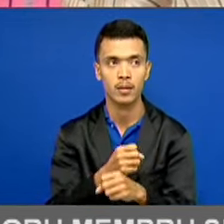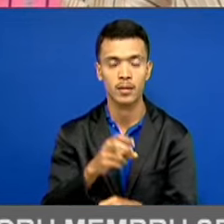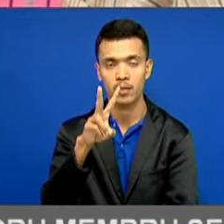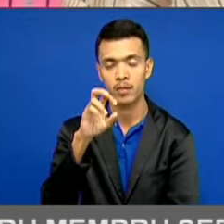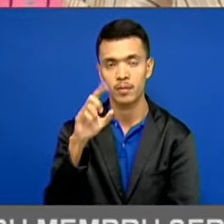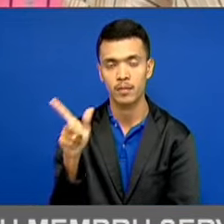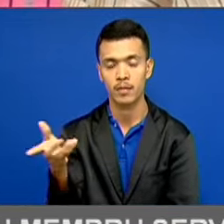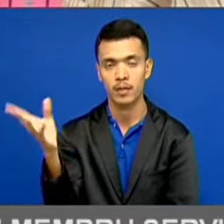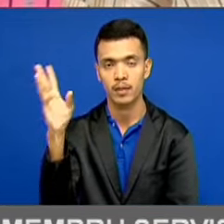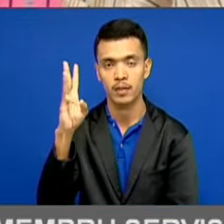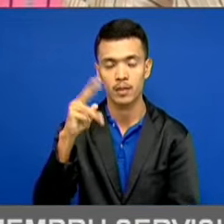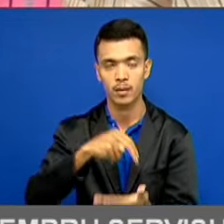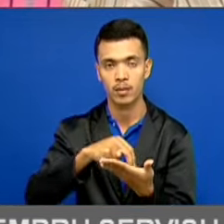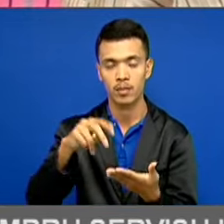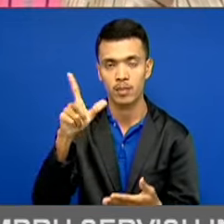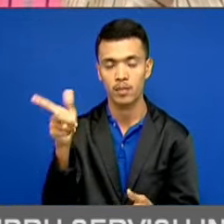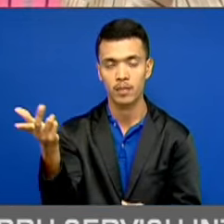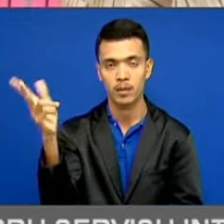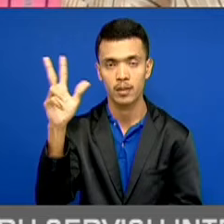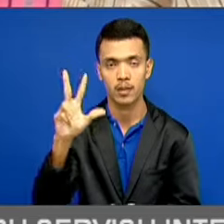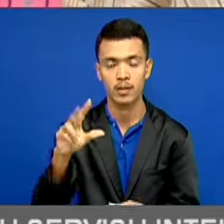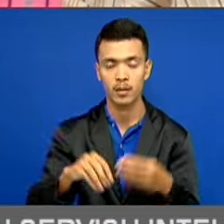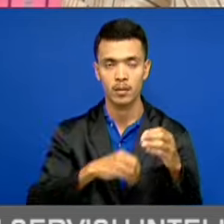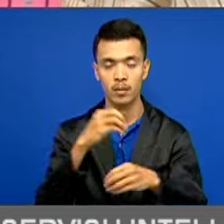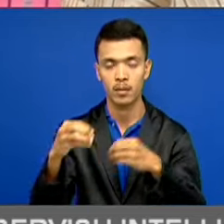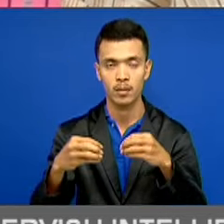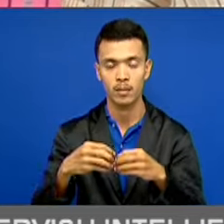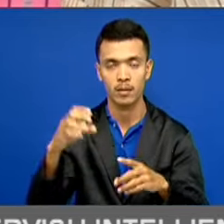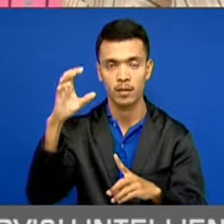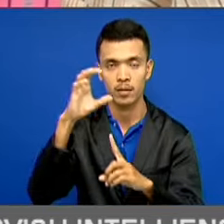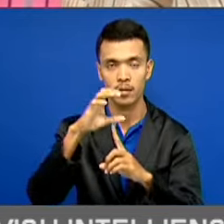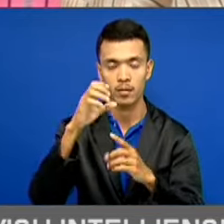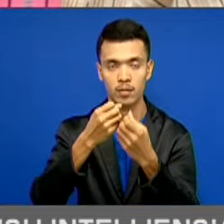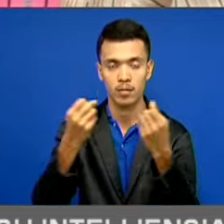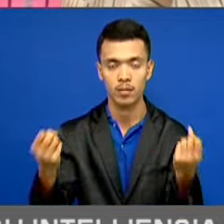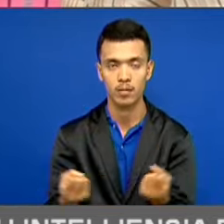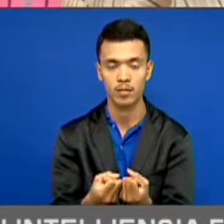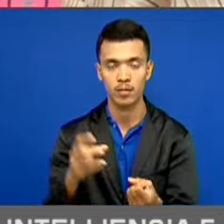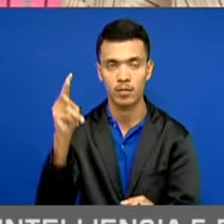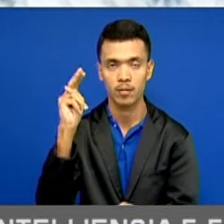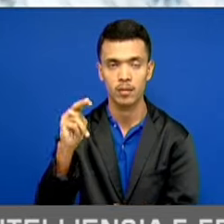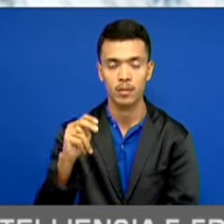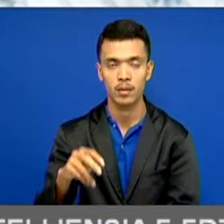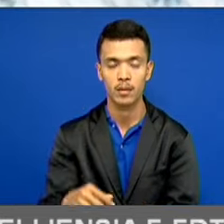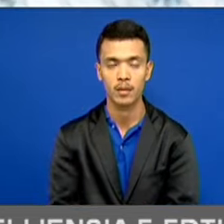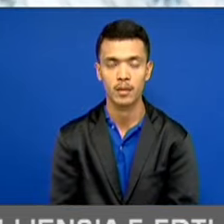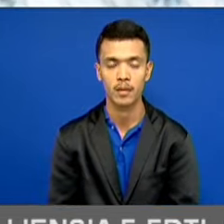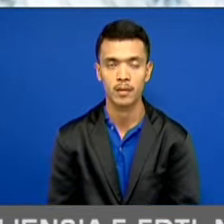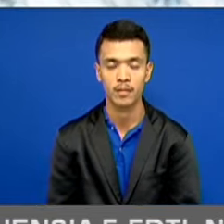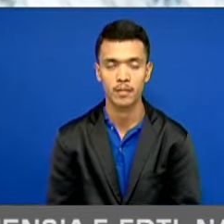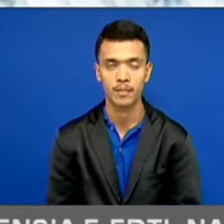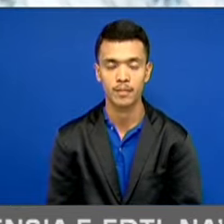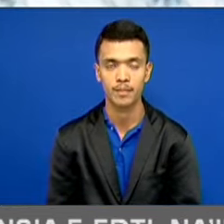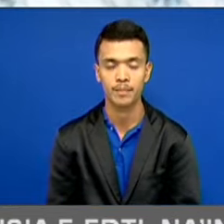9/2016, número 23, com a competência se supunha a do CRIA mecanismo de prevenção de violência doméstica, no CRIA